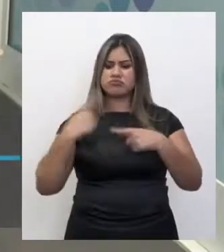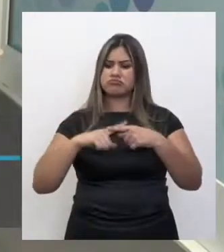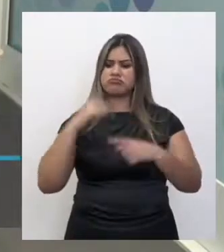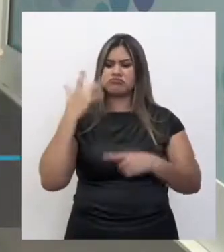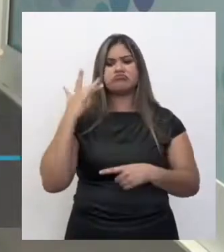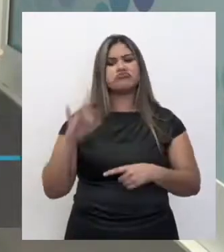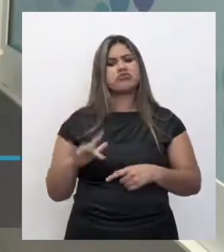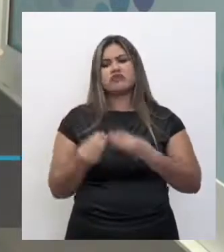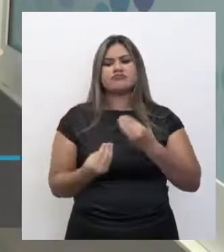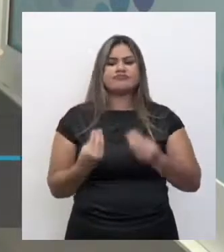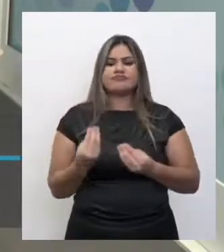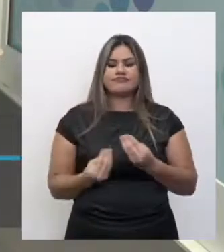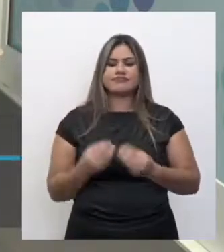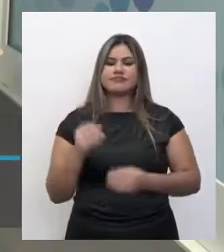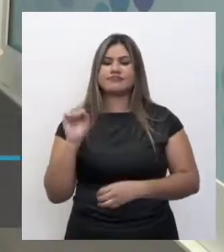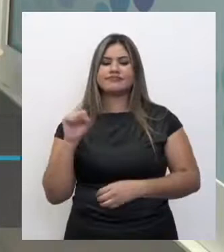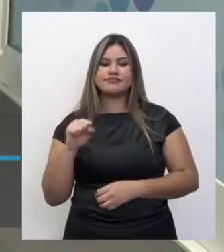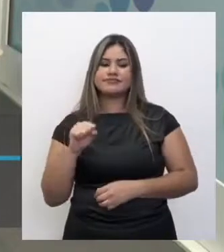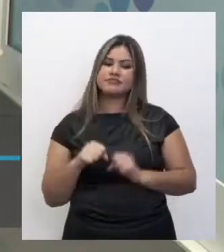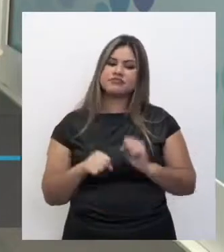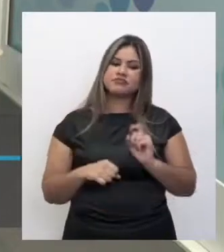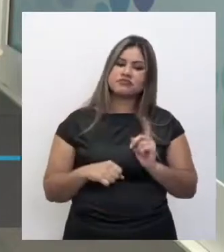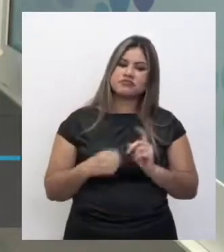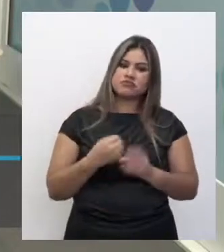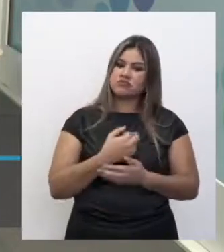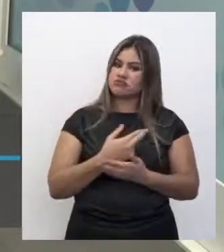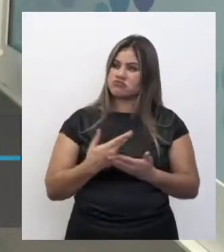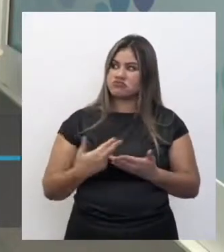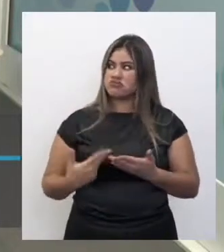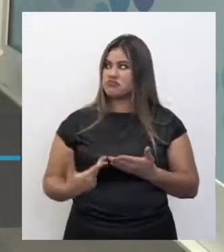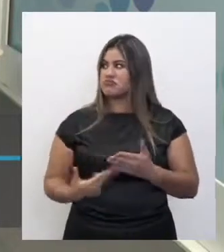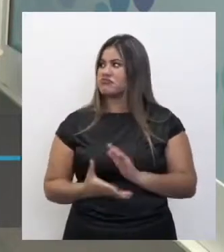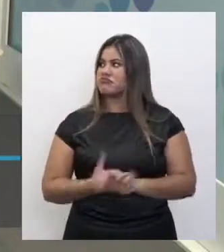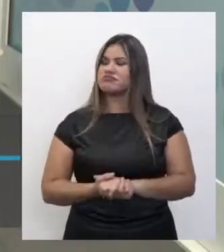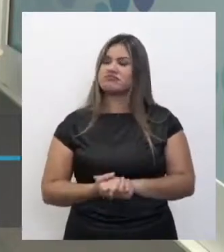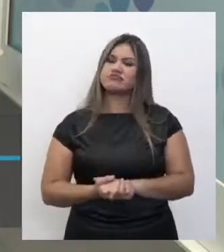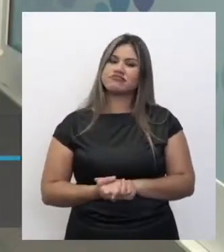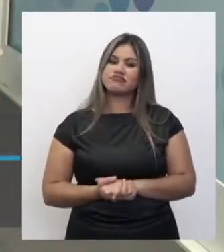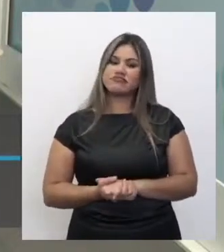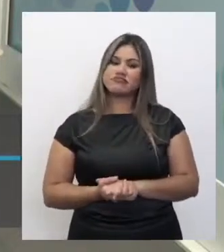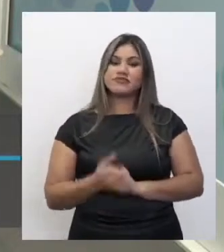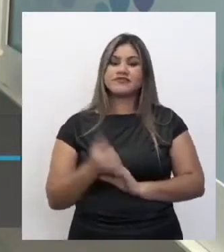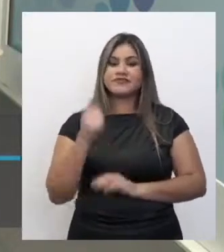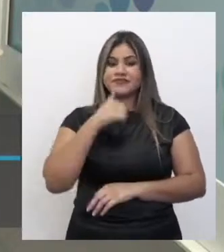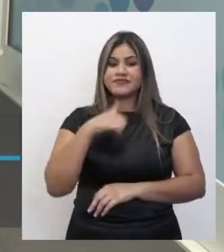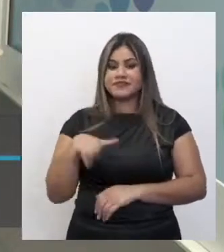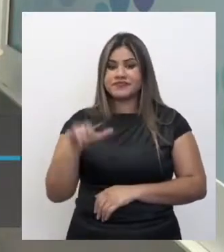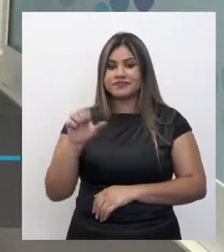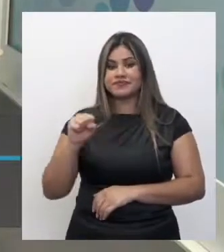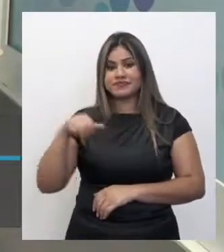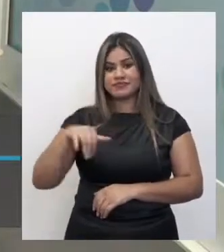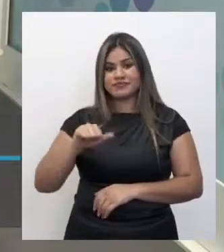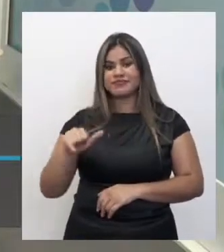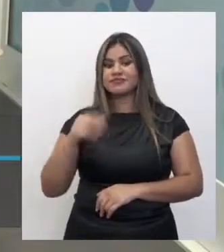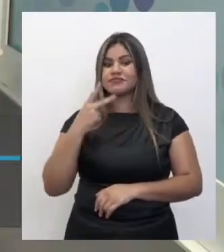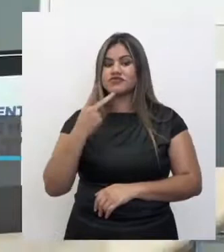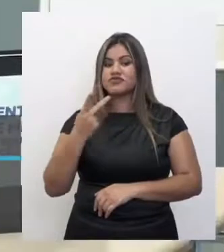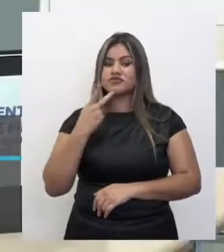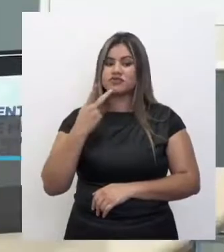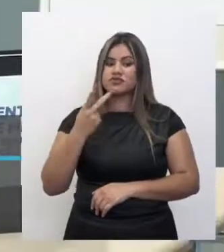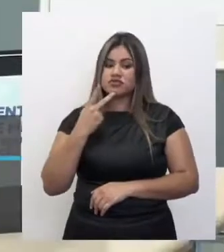gente não conhece, sim. Vários. Ah, tem alunos aqui. A Yasmin falando que segue blogueiras que falam